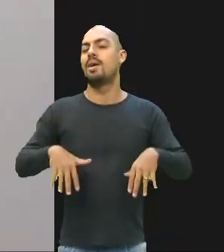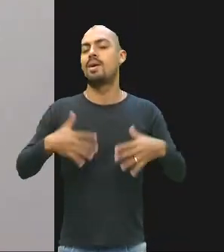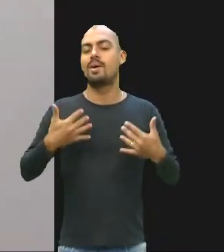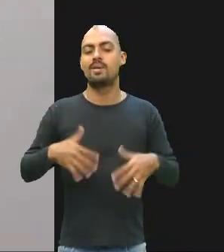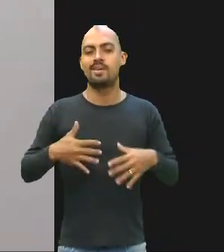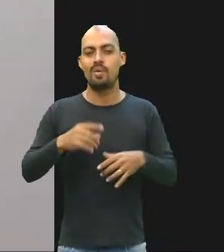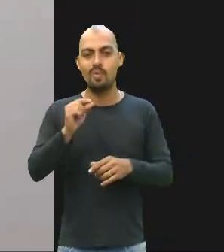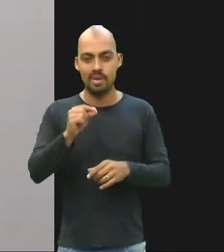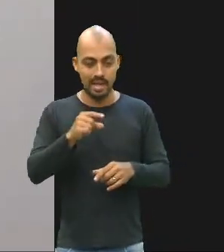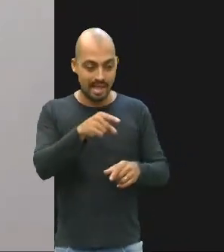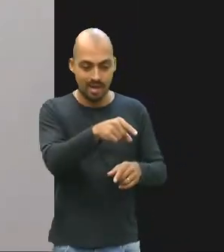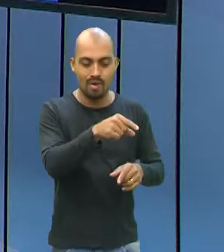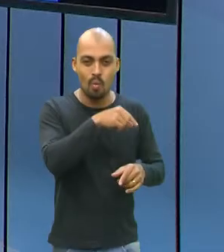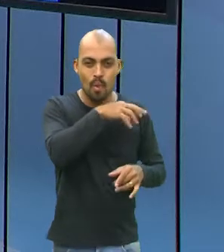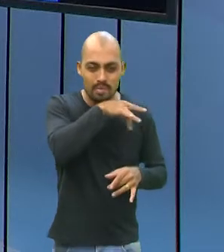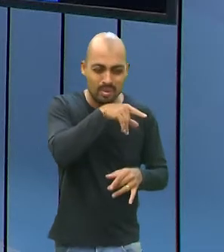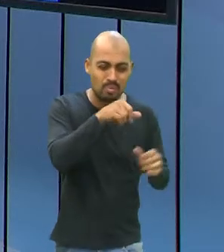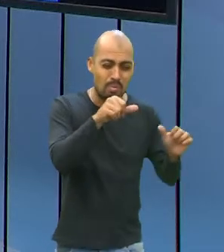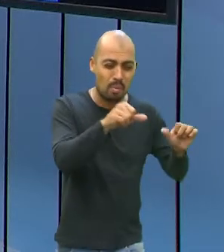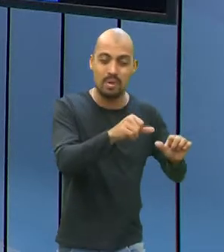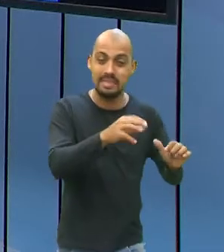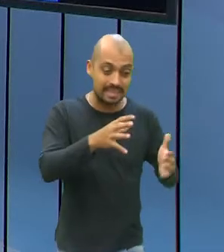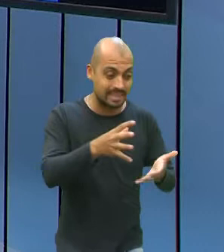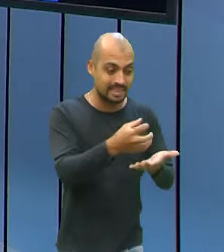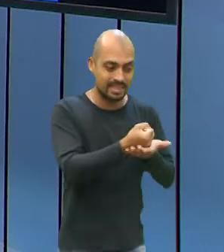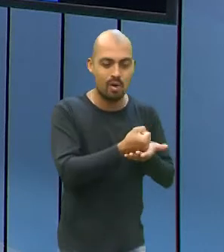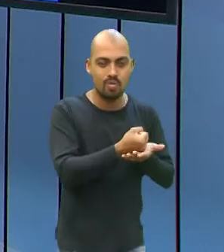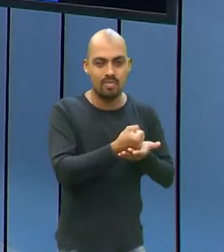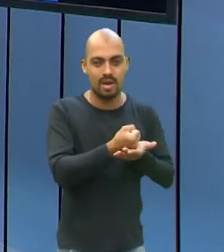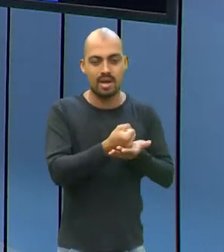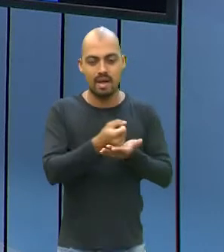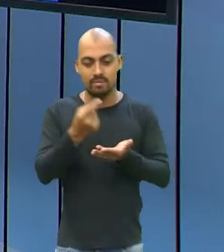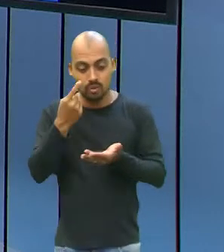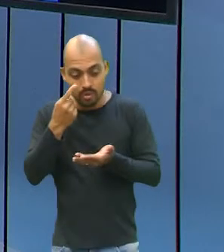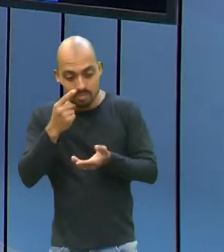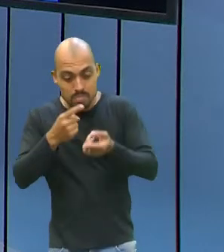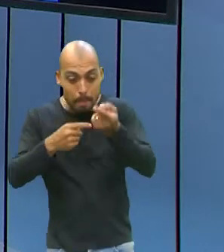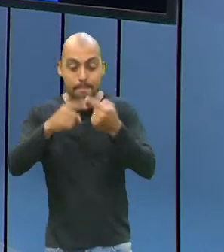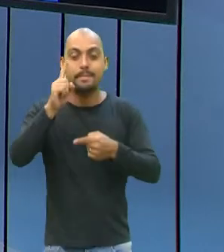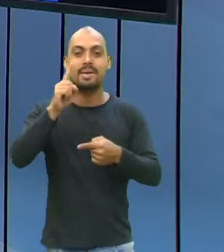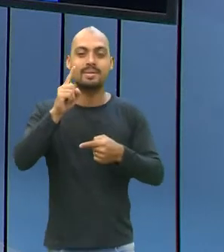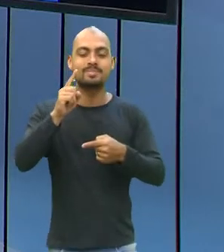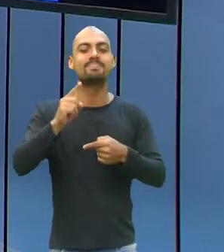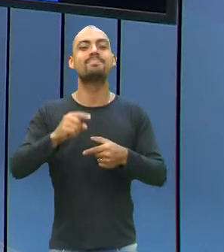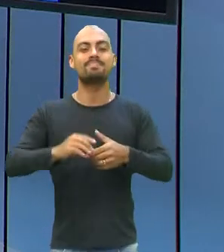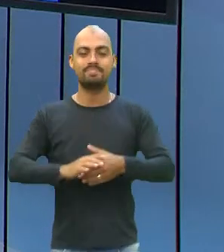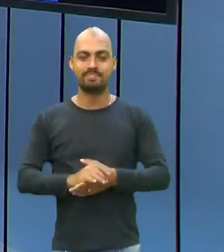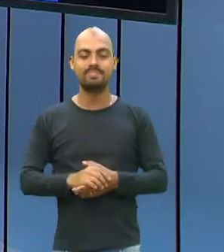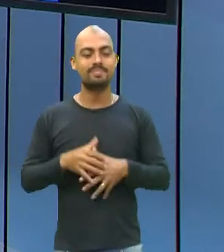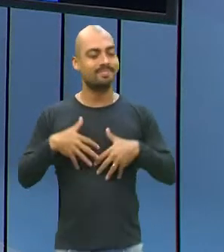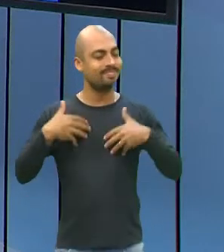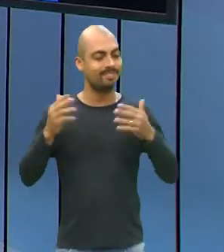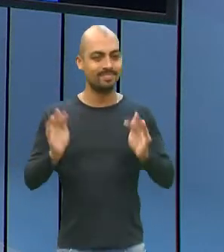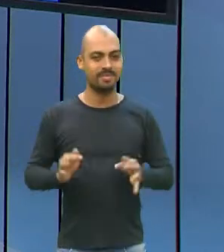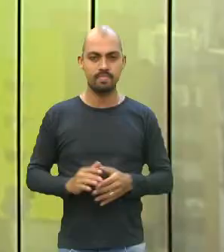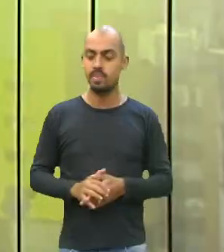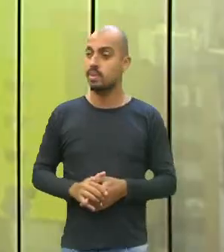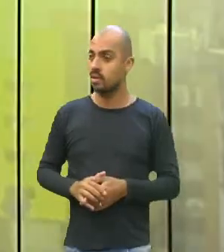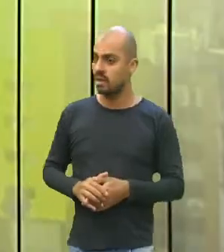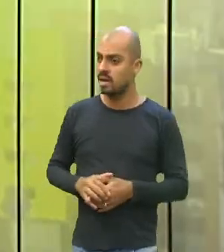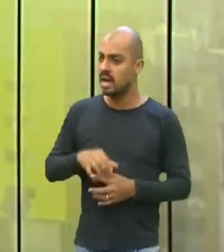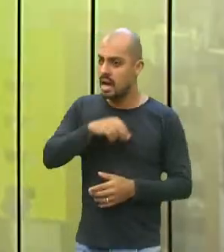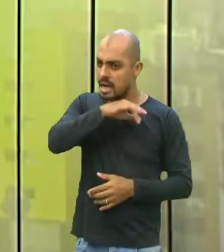né? É você tirar o animal daquela condição e, de repente, ver essa evolução. Teve animais que vocês